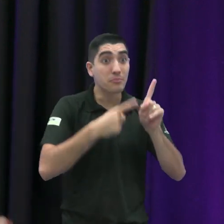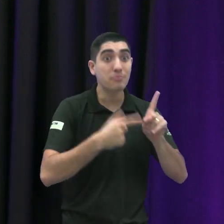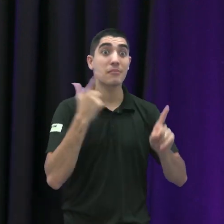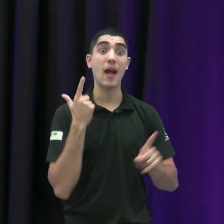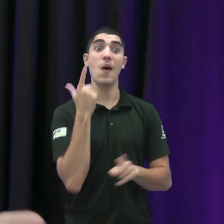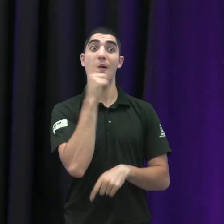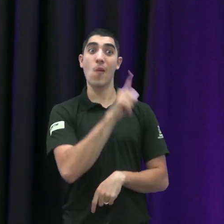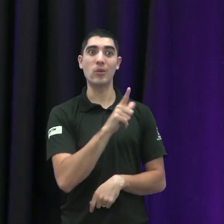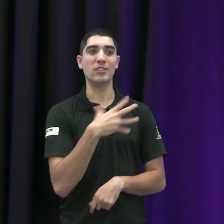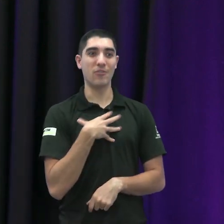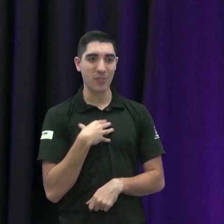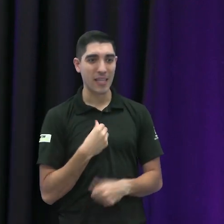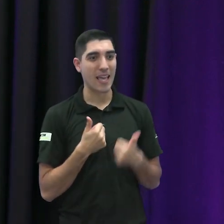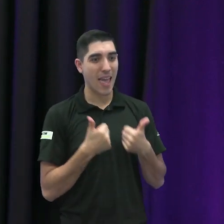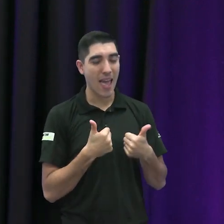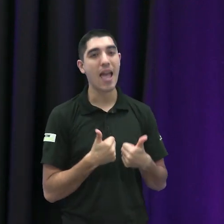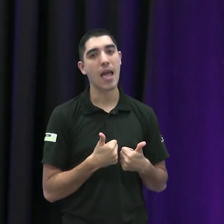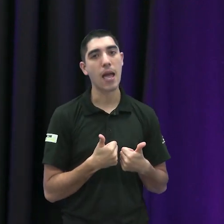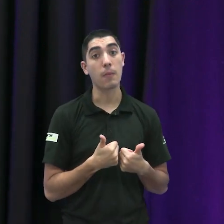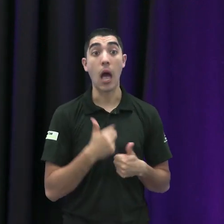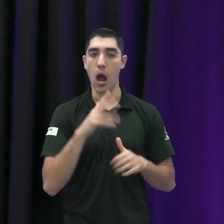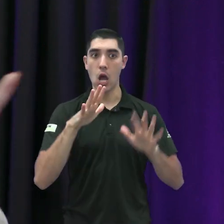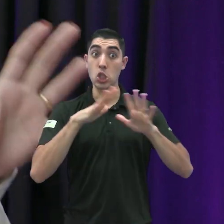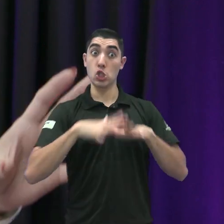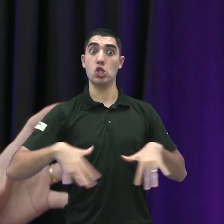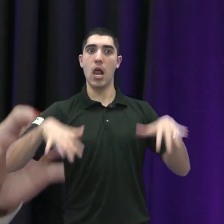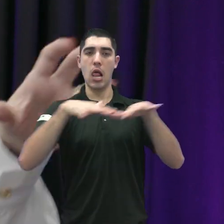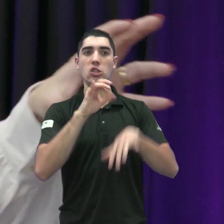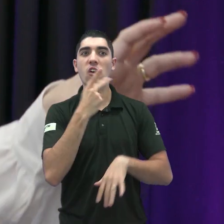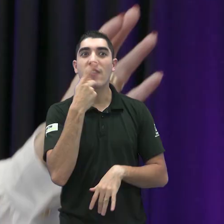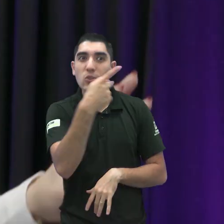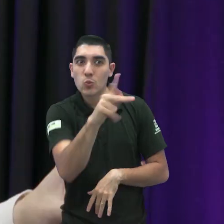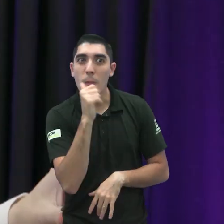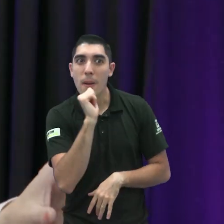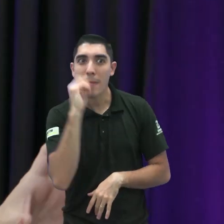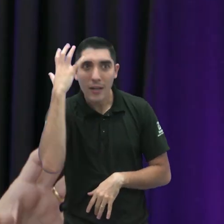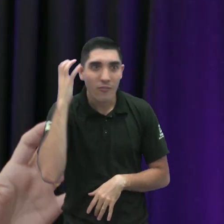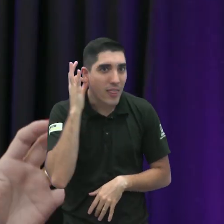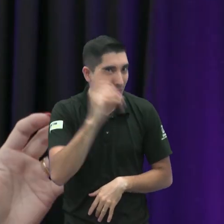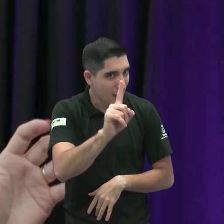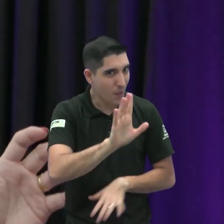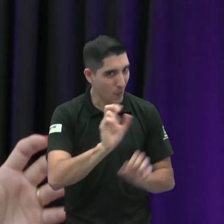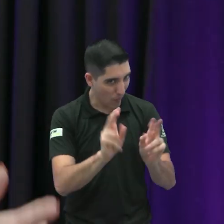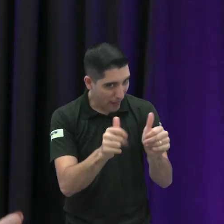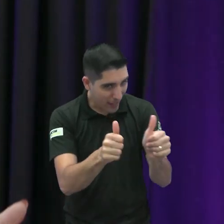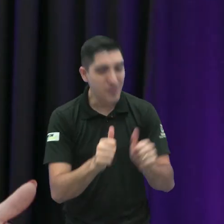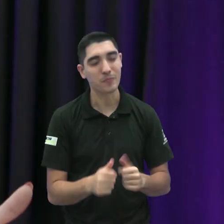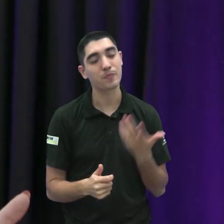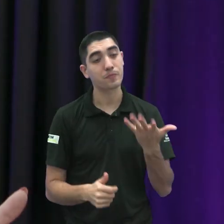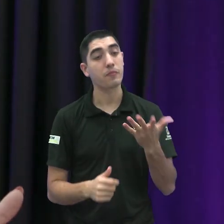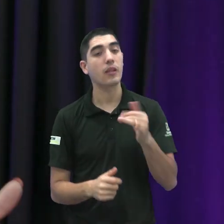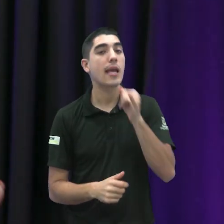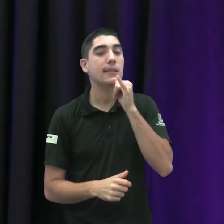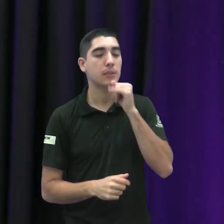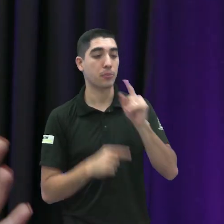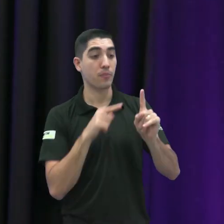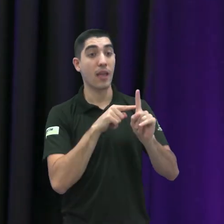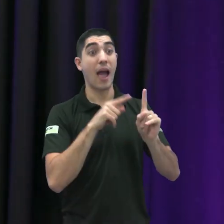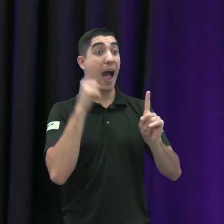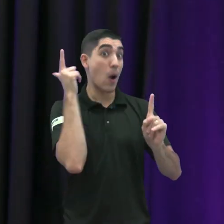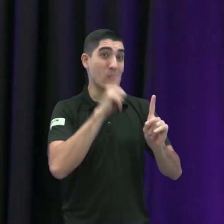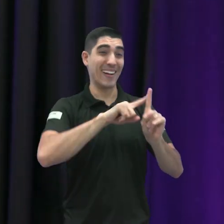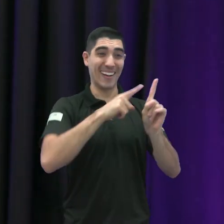começou a desejar aquela criança, e eu tô falando geral, não tô falando da sua mãe, tá? Mas assim, vamos supor, a